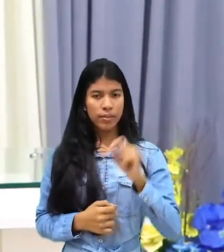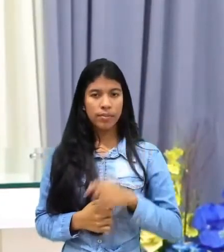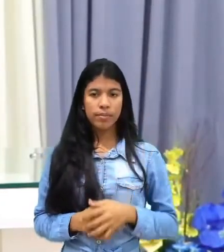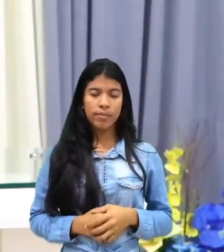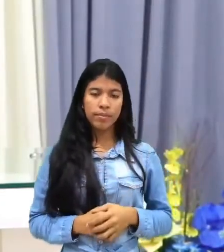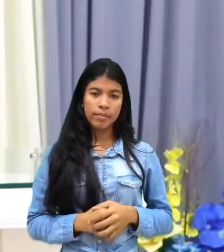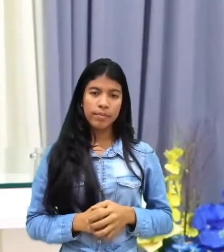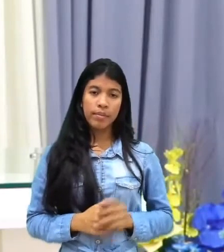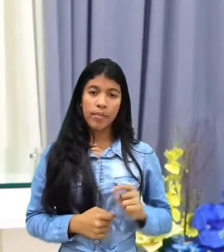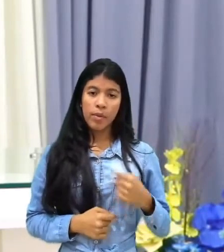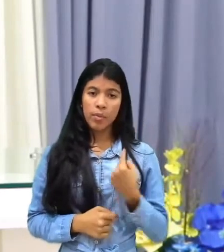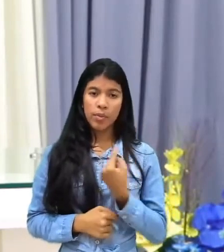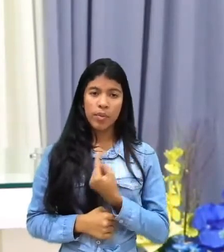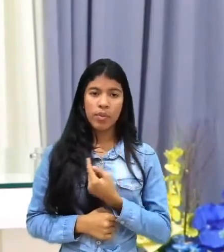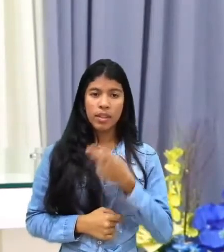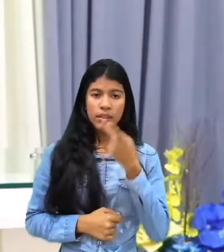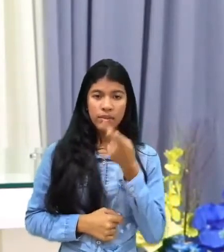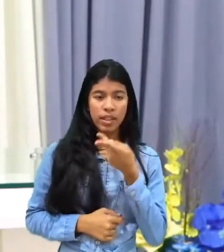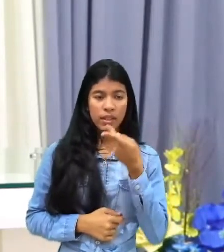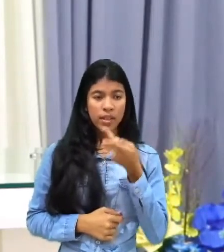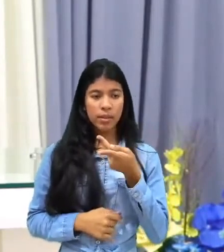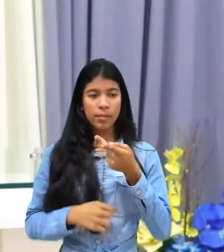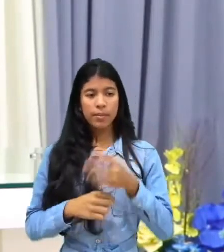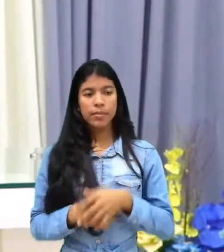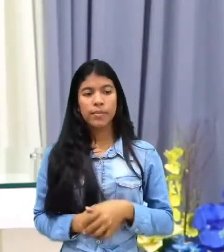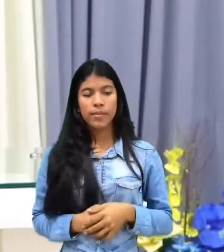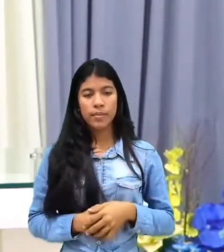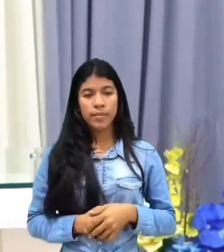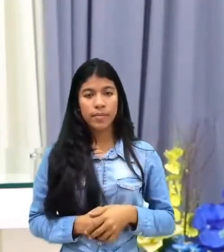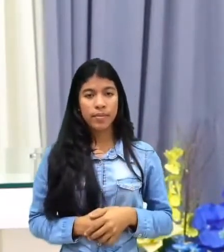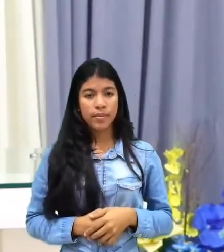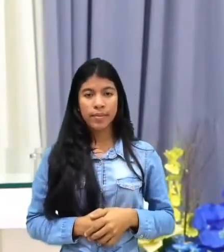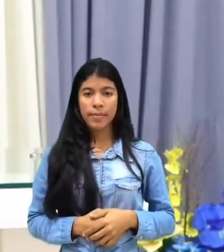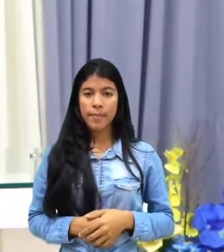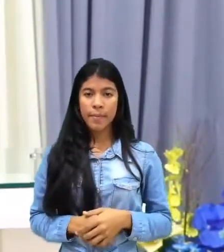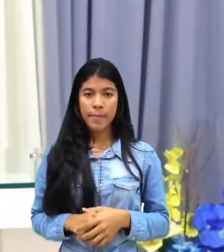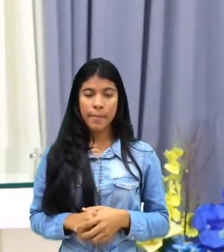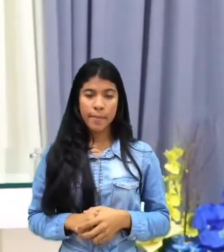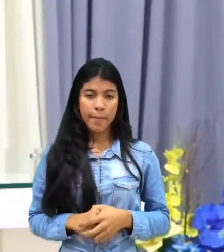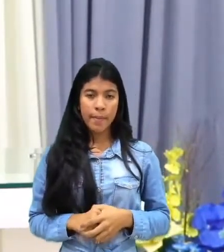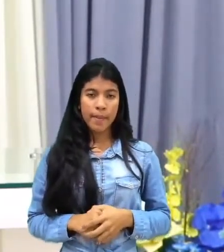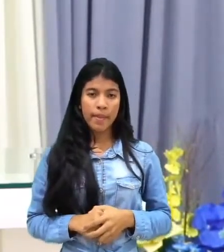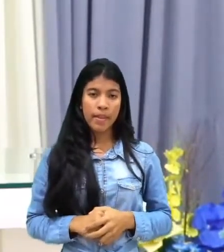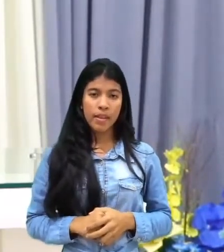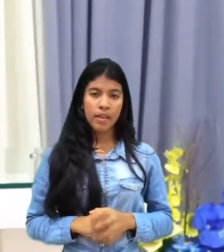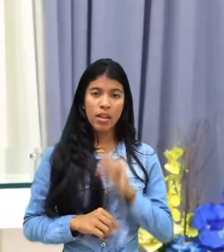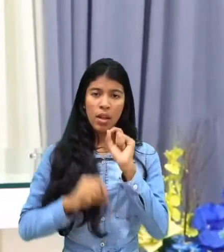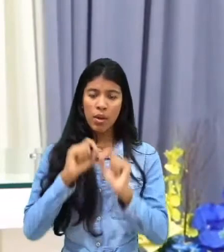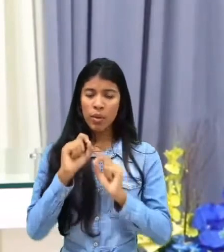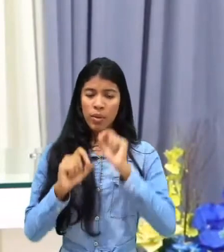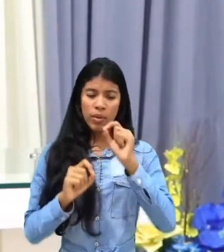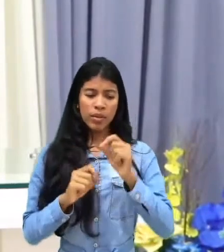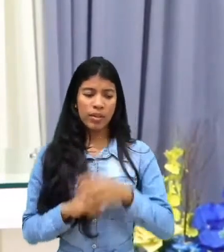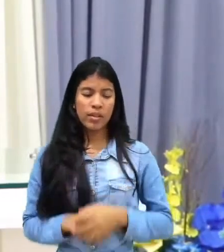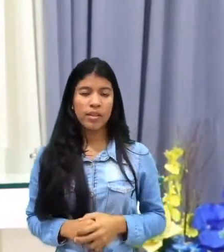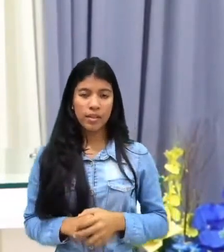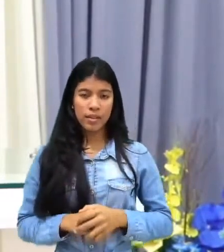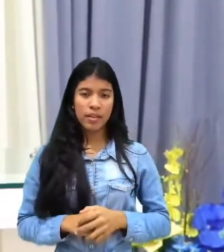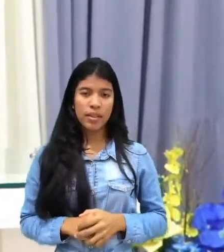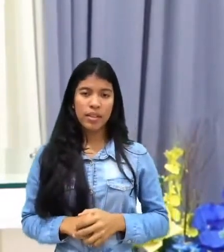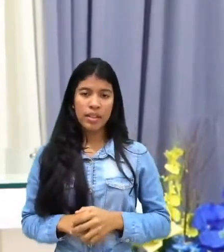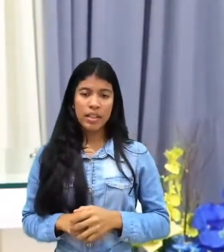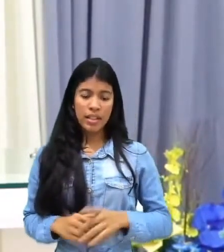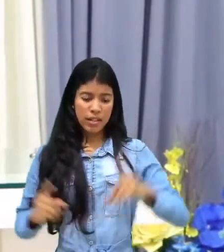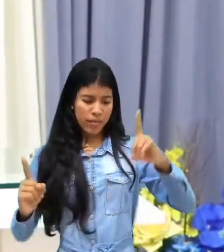nós costumamos dizer aí, não é? Há muito, no lugar da brecha. O que se coloca diante de Deus, o Senhor usa. Ele está